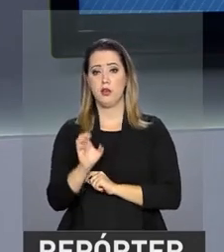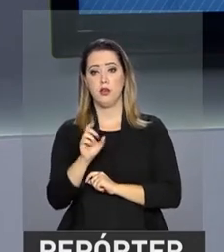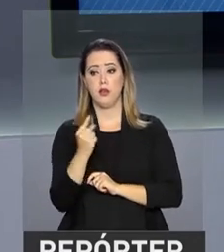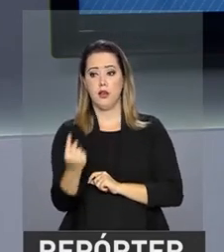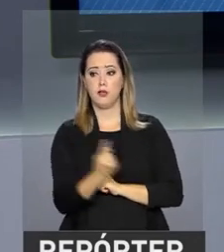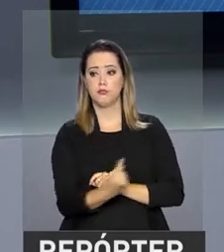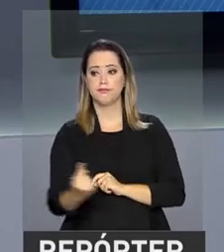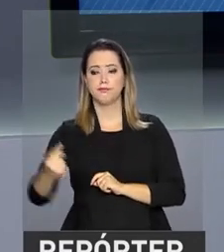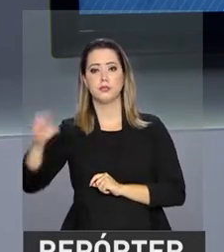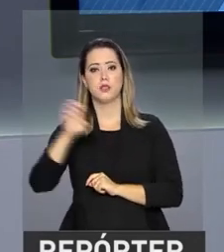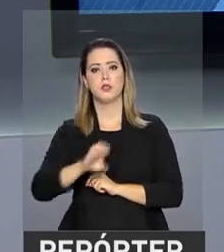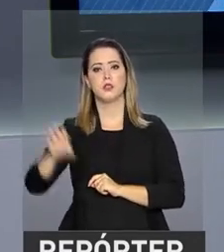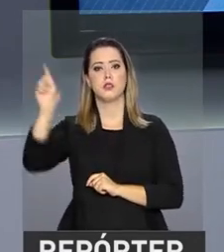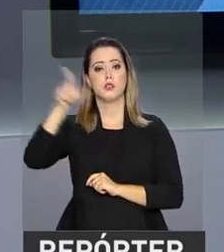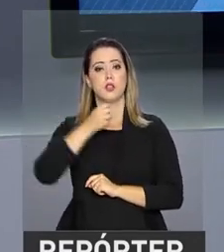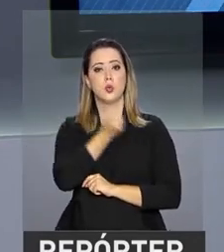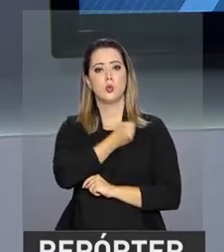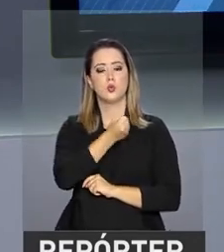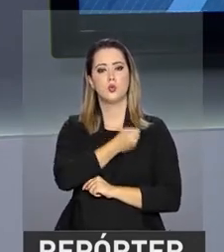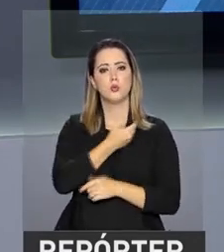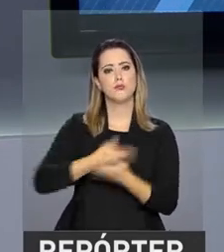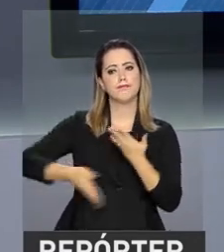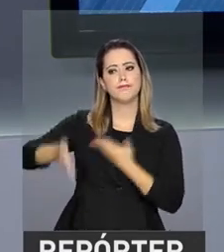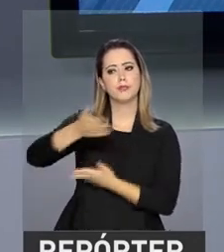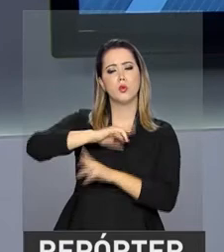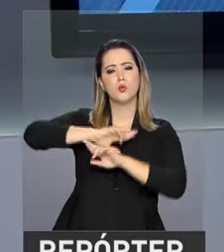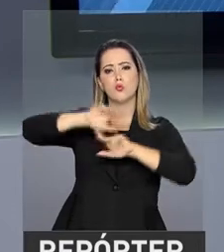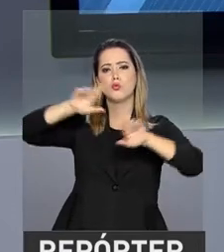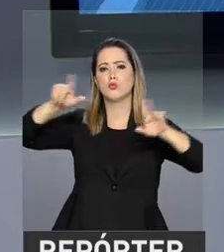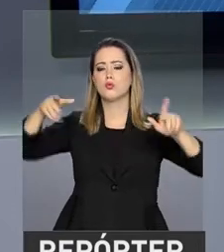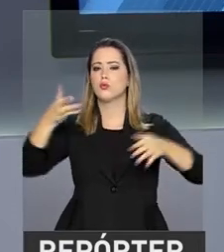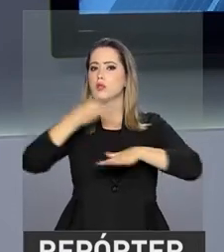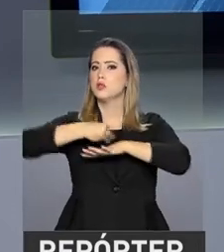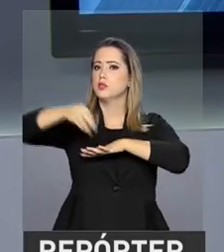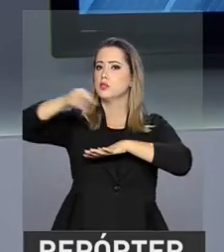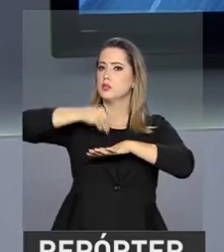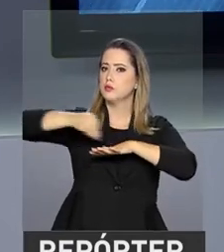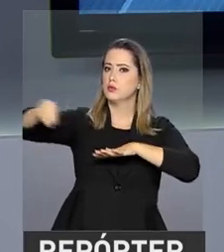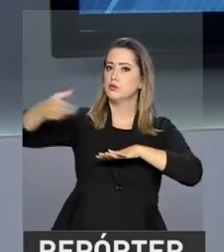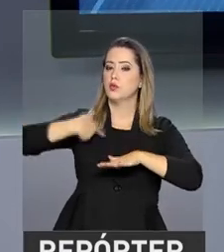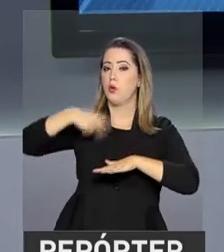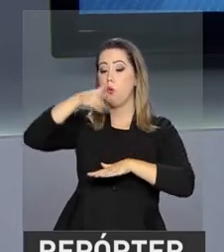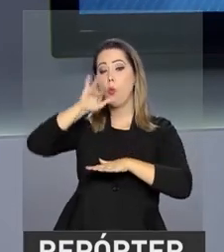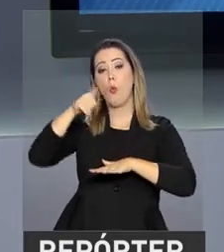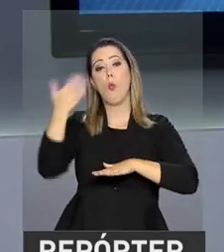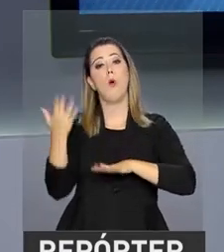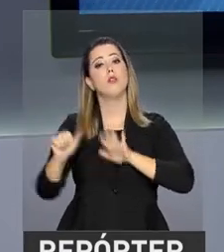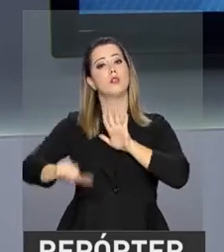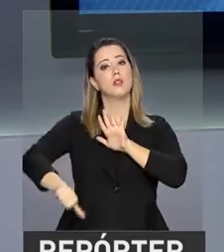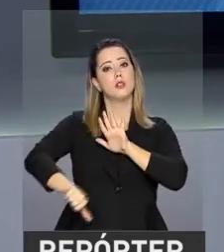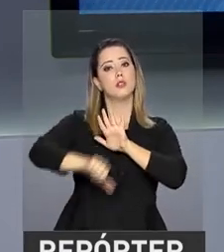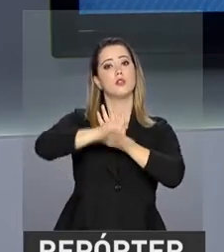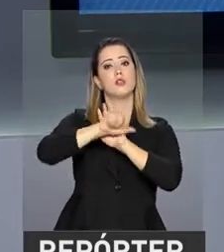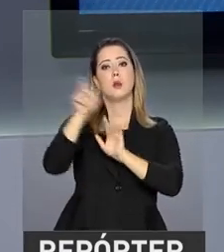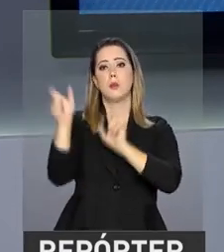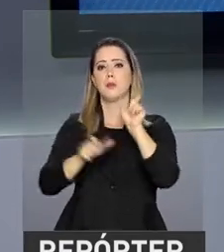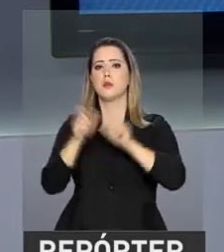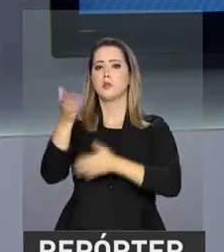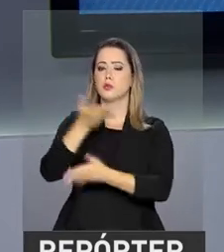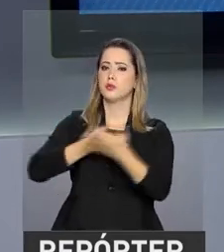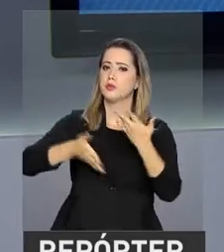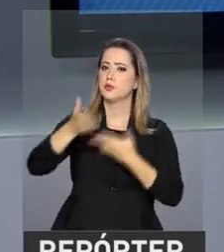acesso a dados obtidos a partir de cruzamento de informações sobre tipos de crimes e pessoas envolvidas